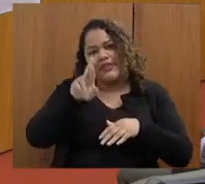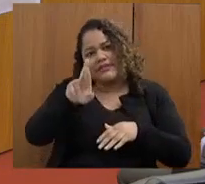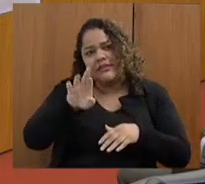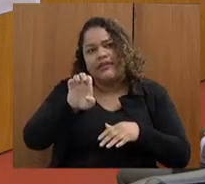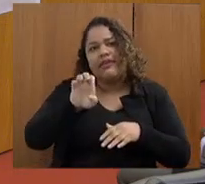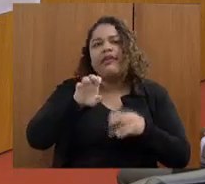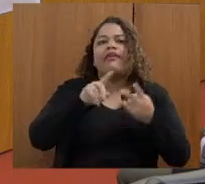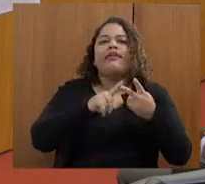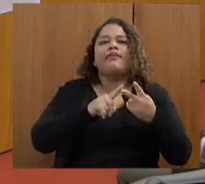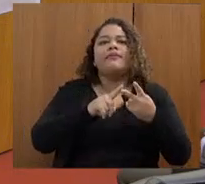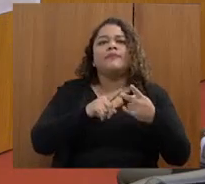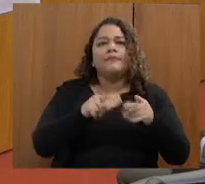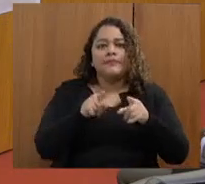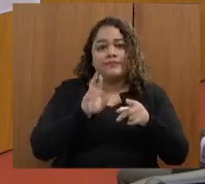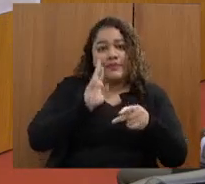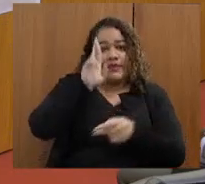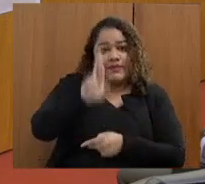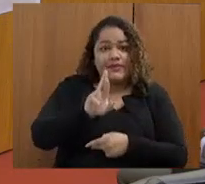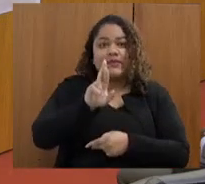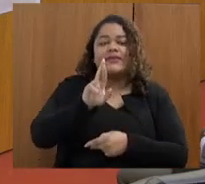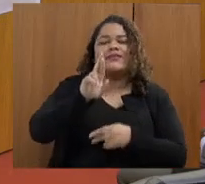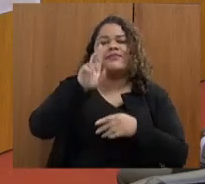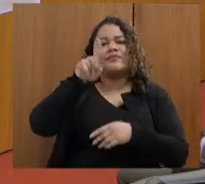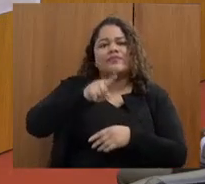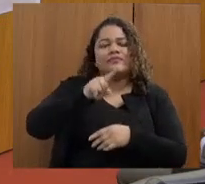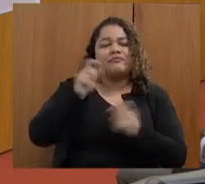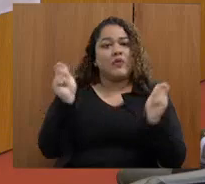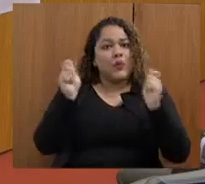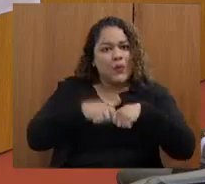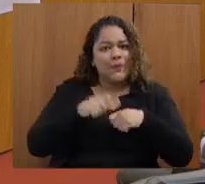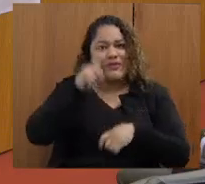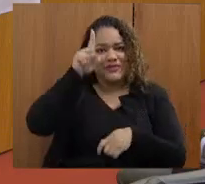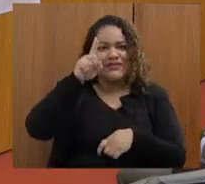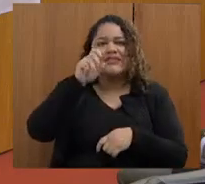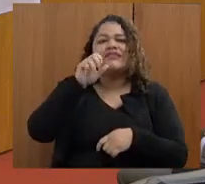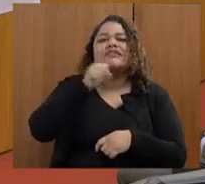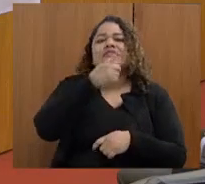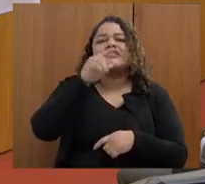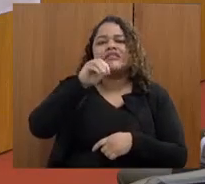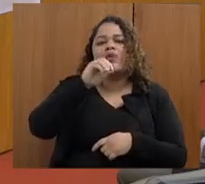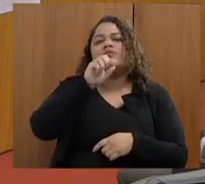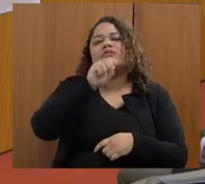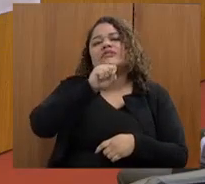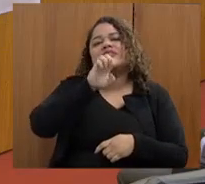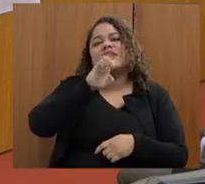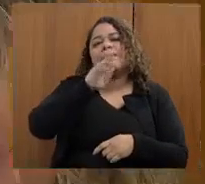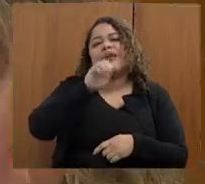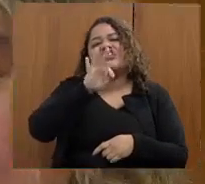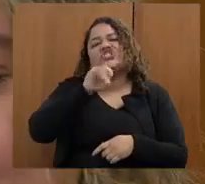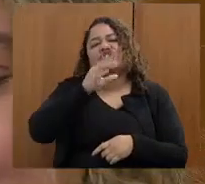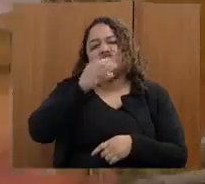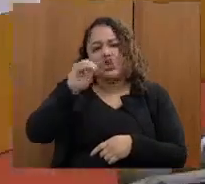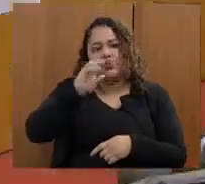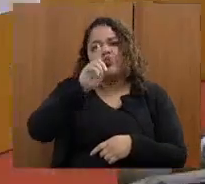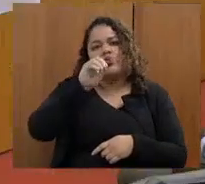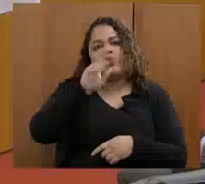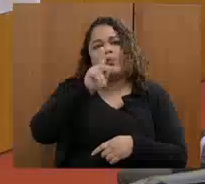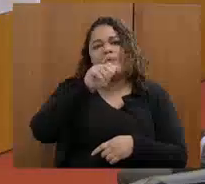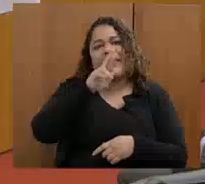Nossa competência pretendente lá do São Sebastião do Paraíso cumprimentar a todos que estão aqui presente